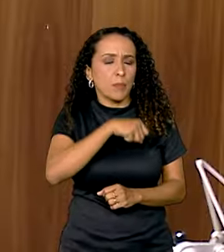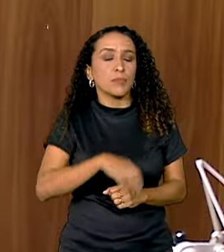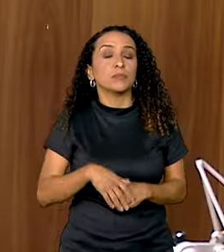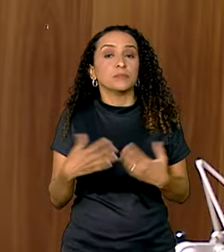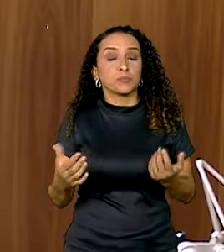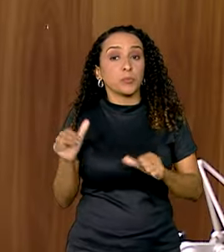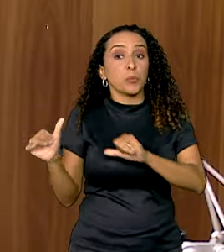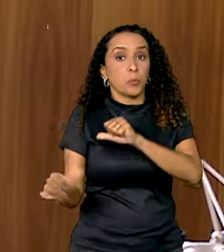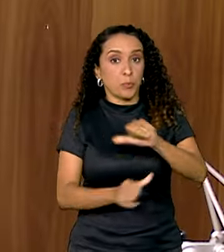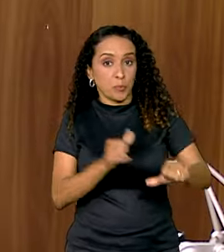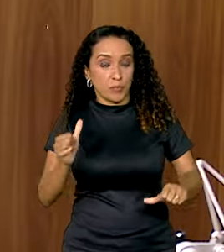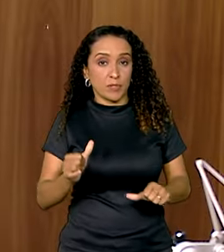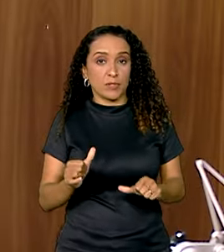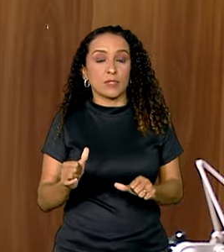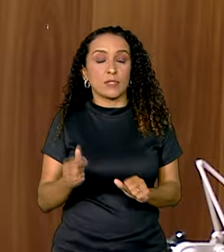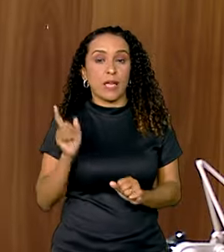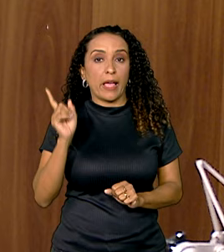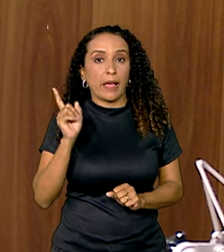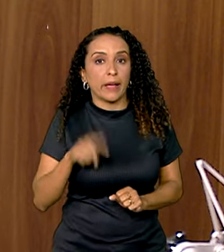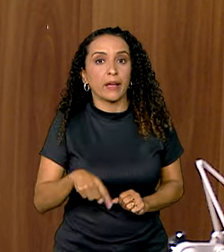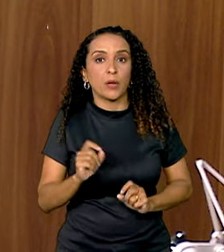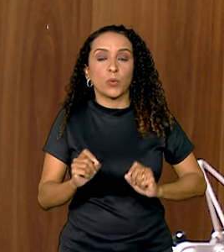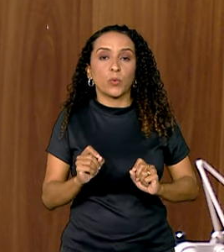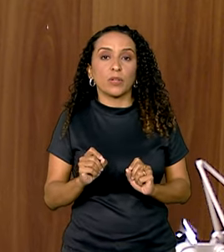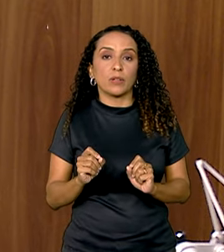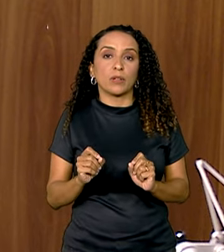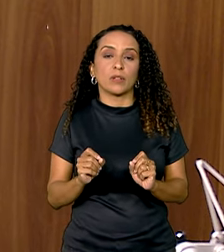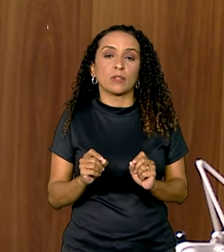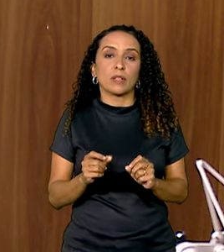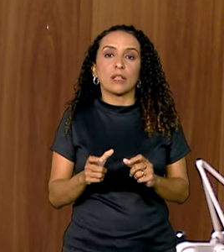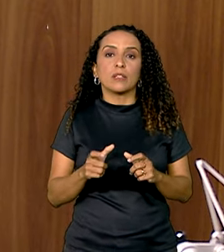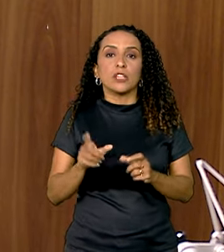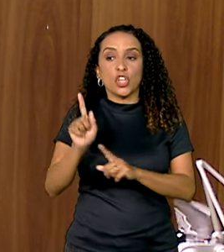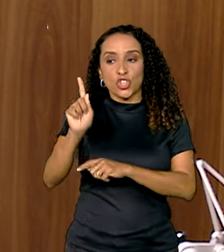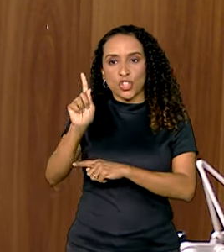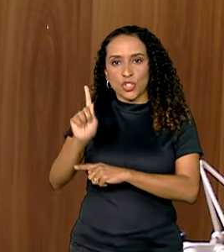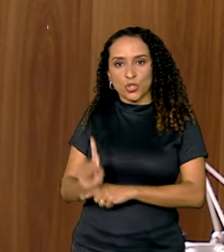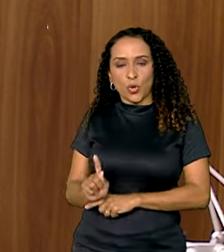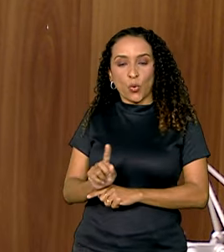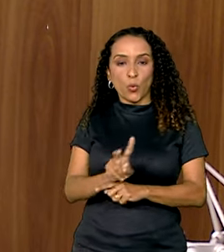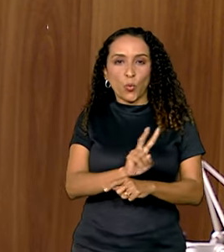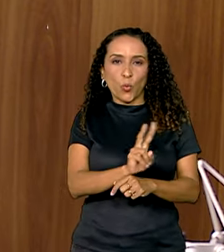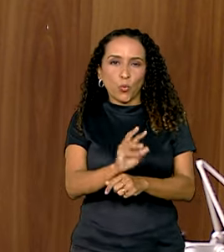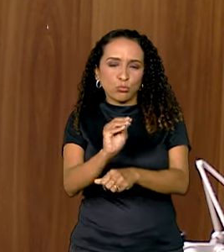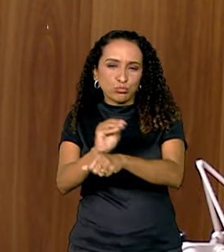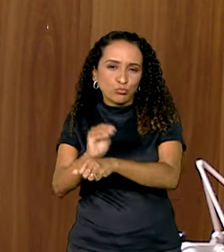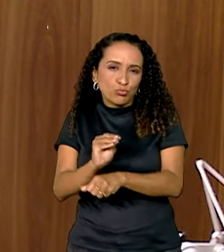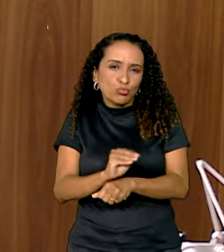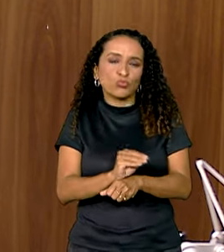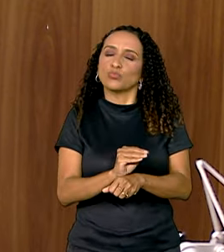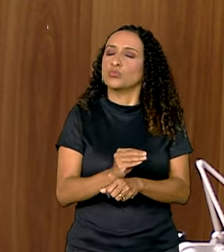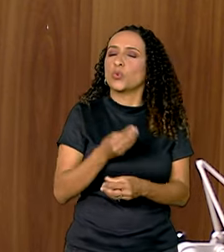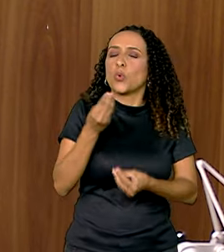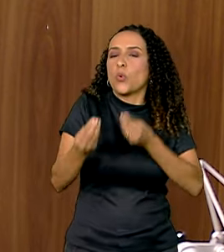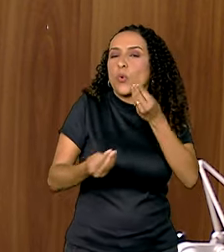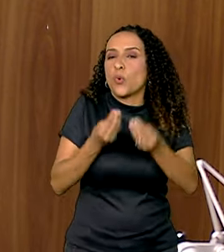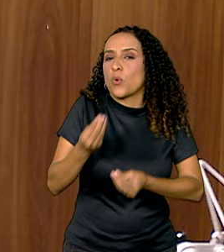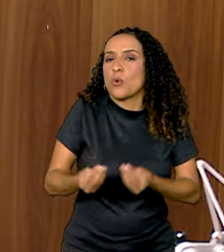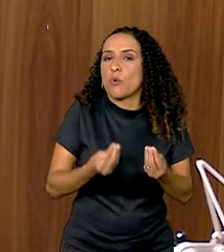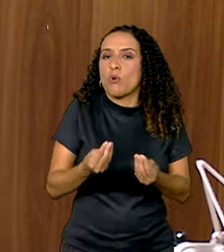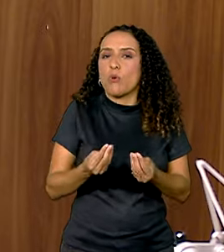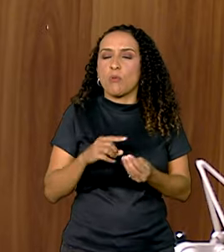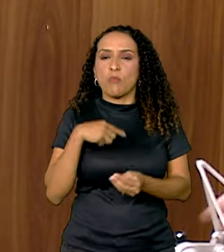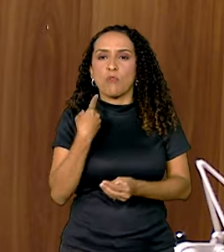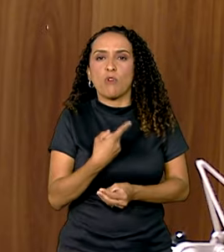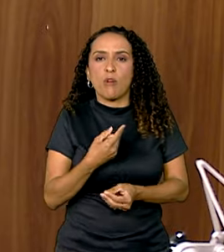grande mudança é uma mudança na gestão do cuidado, na forma, né, como nós